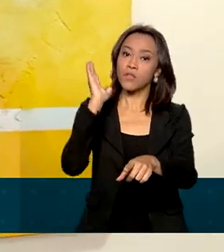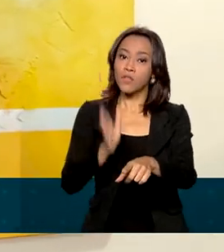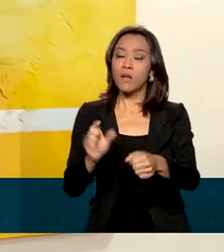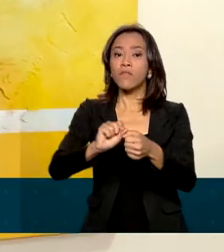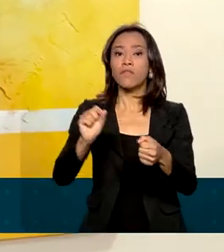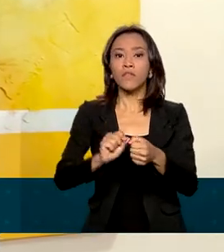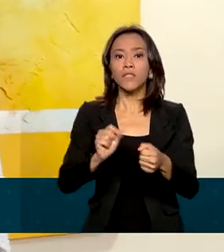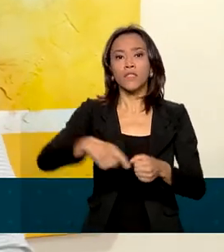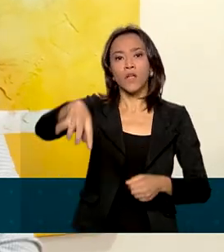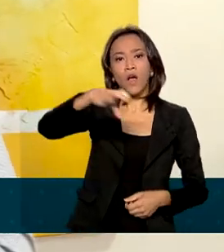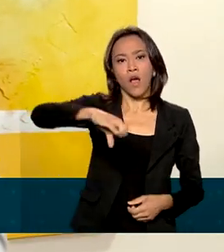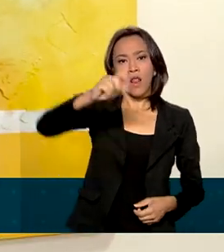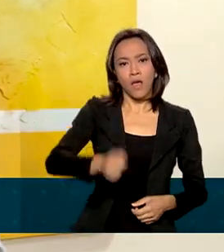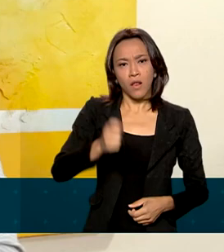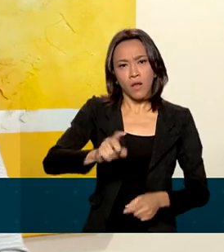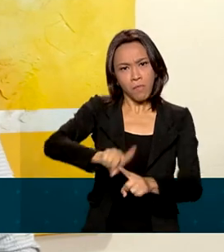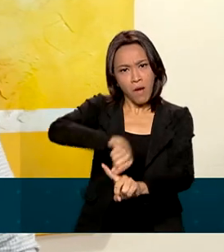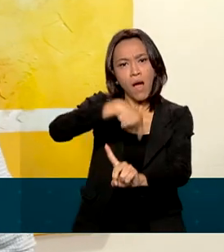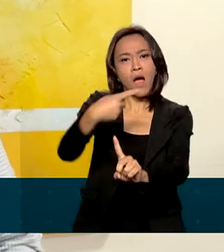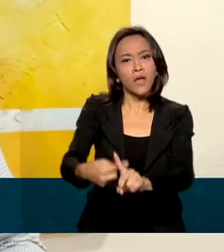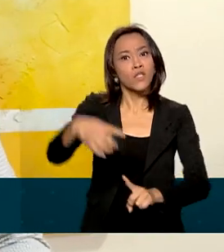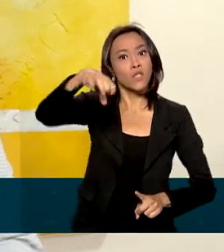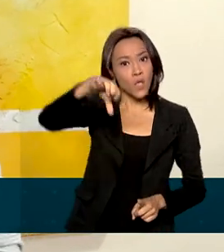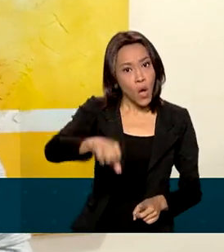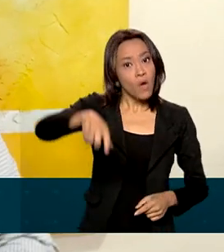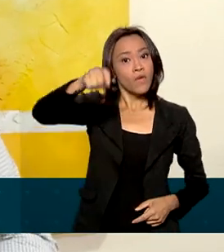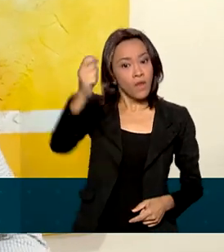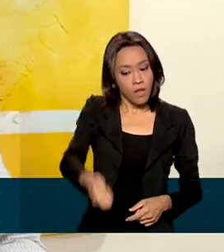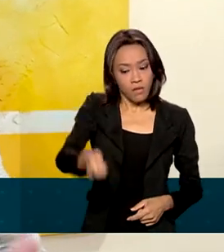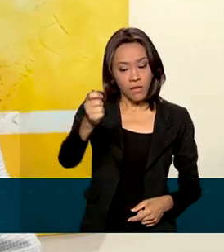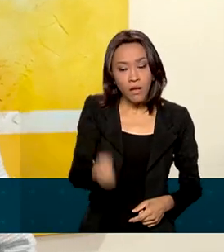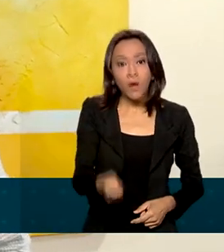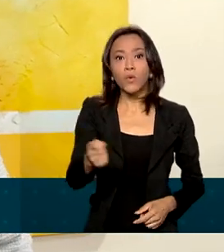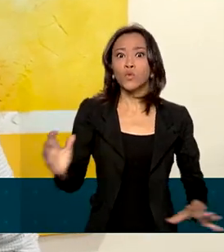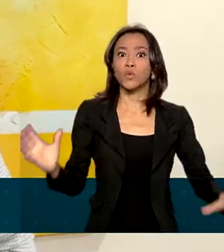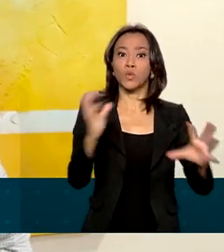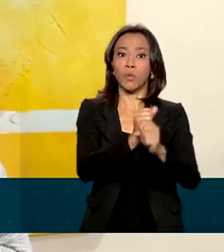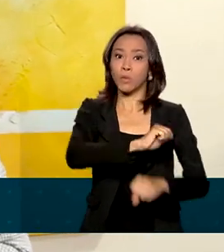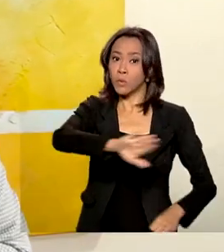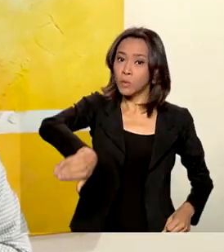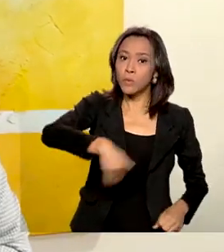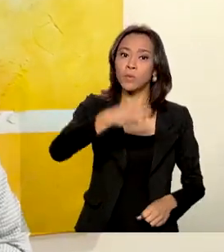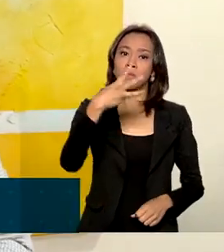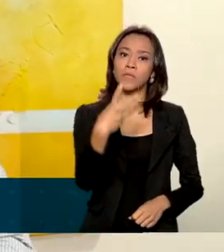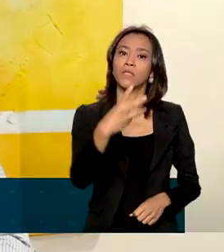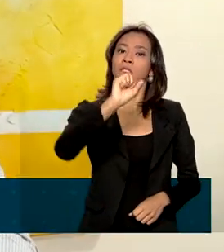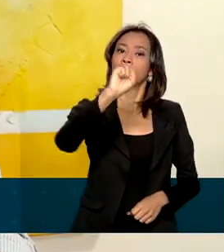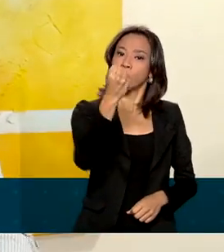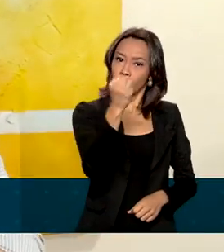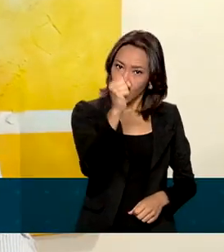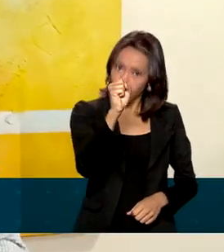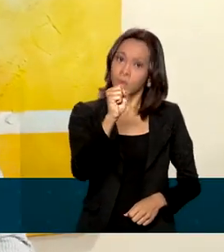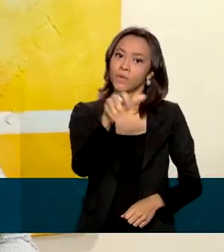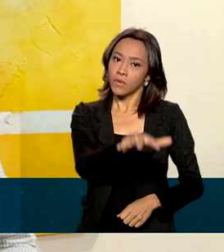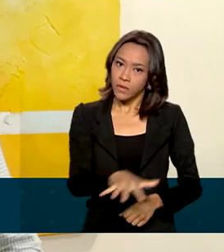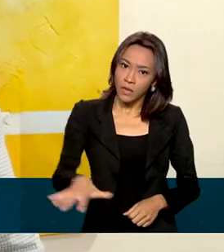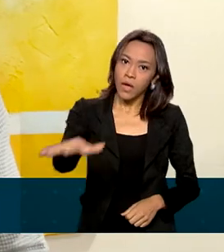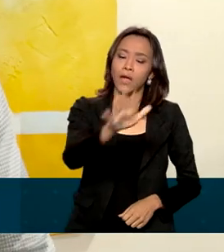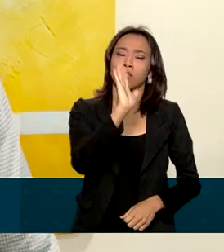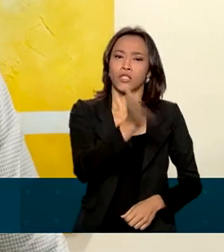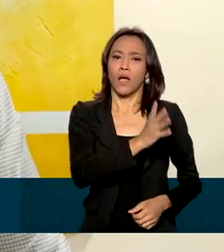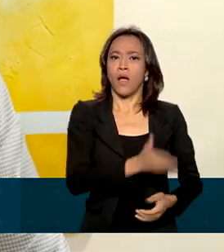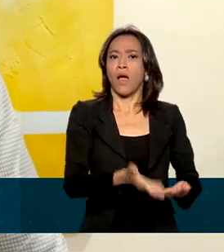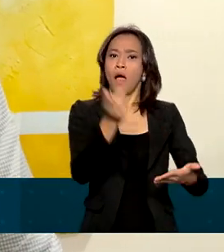faremos até o final do ano mais nova É nóis então fecharem usando com 38 leilão arrendamento portuário já assinamos